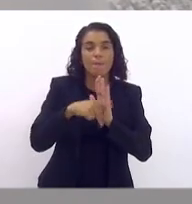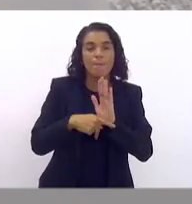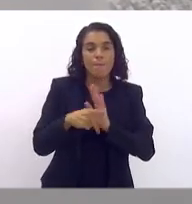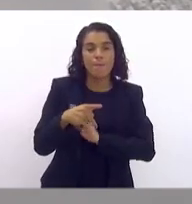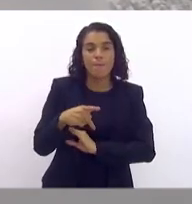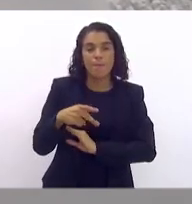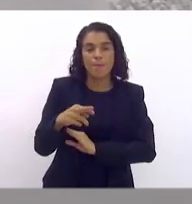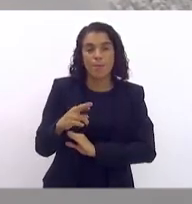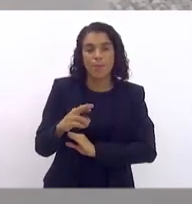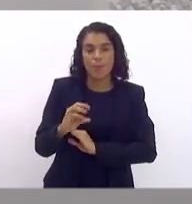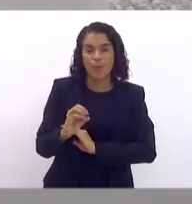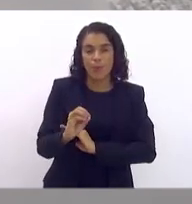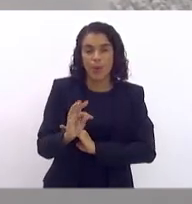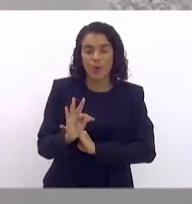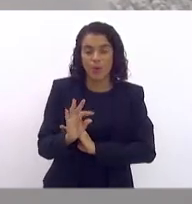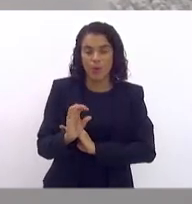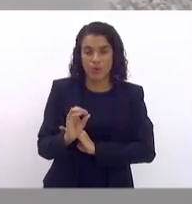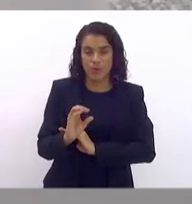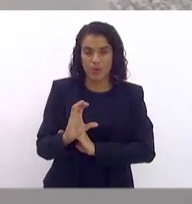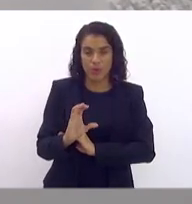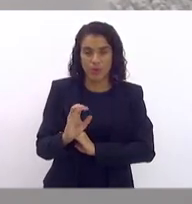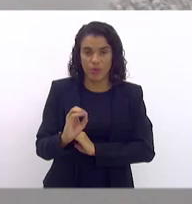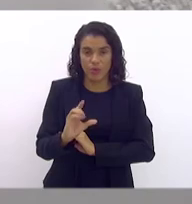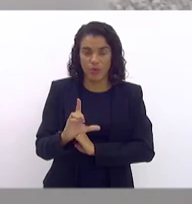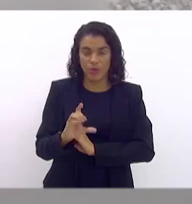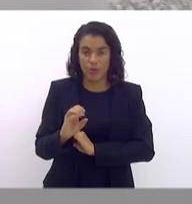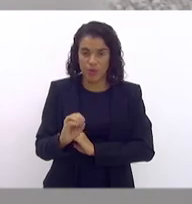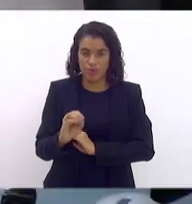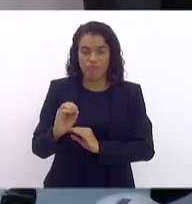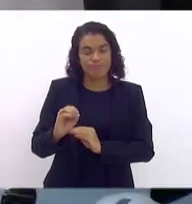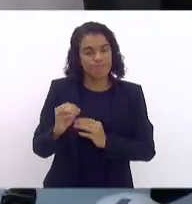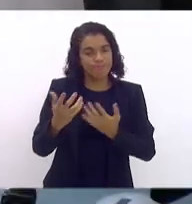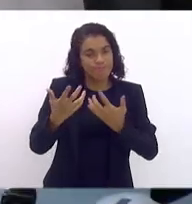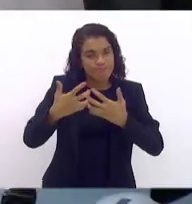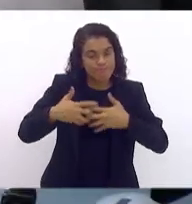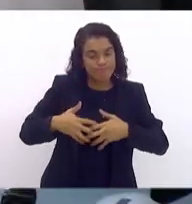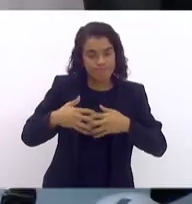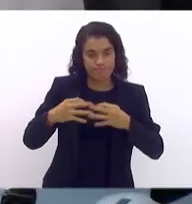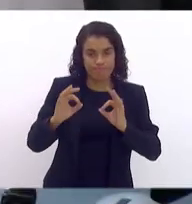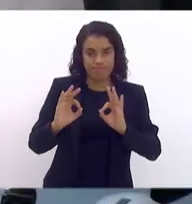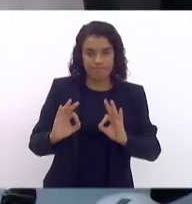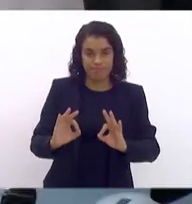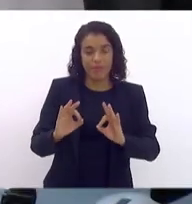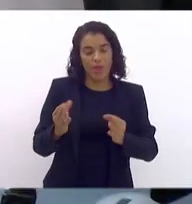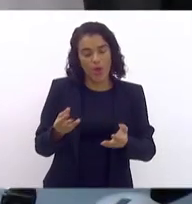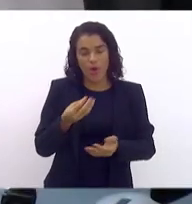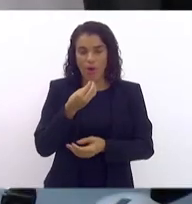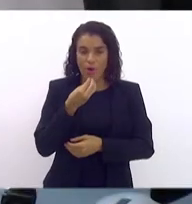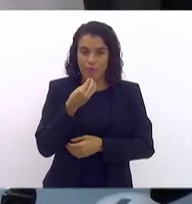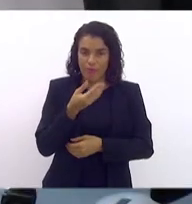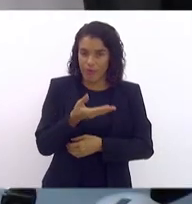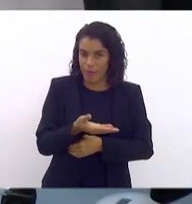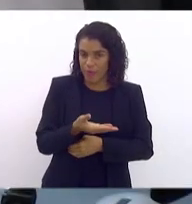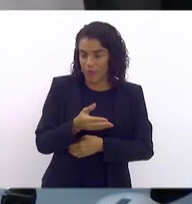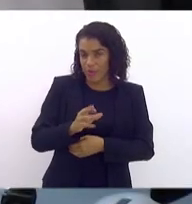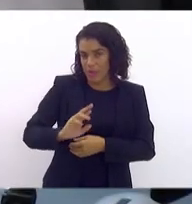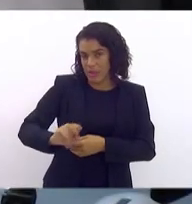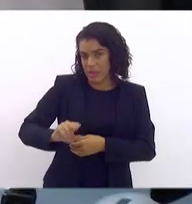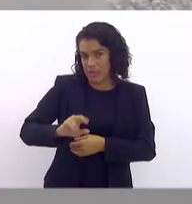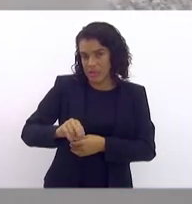gente precisa estabelecer um protocolo eficiente de coleta e produção probatória e Isso evidentemente não